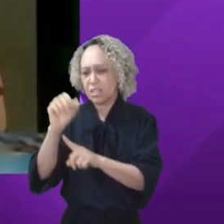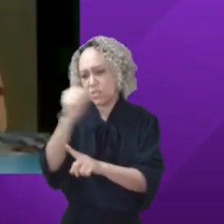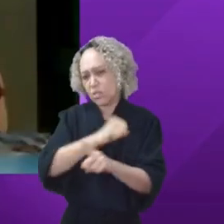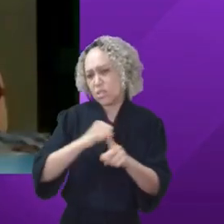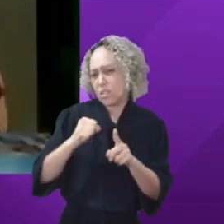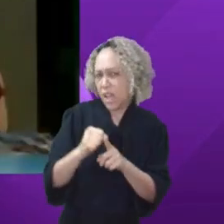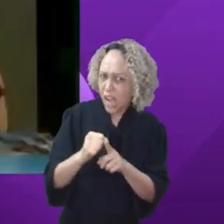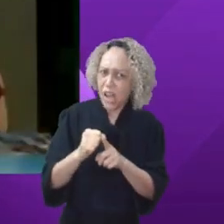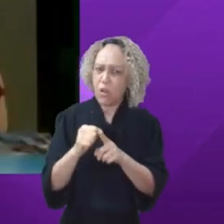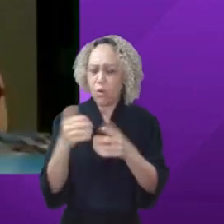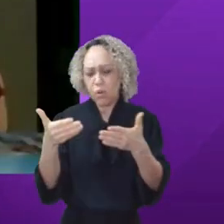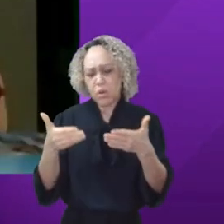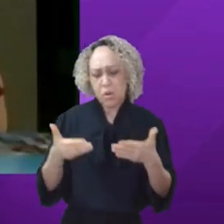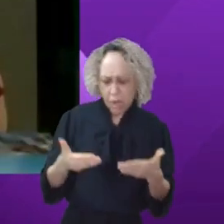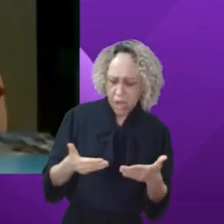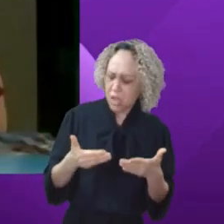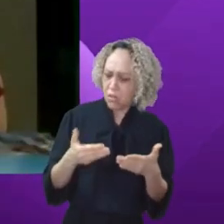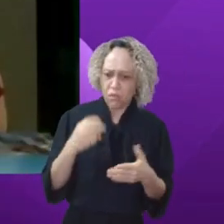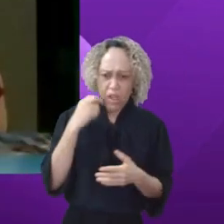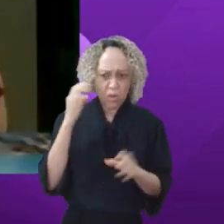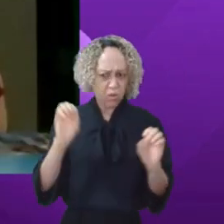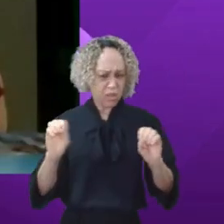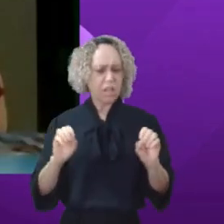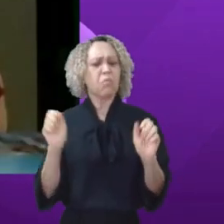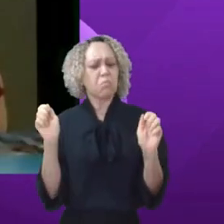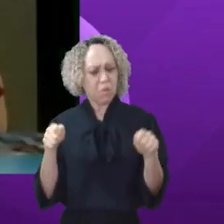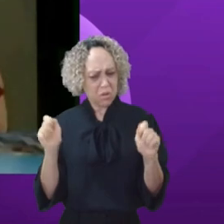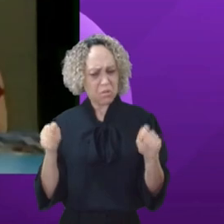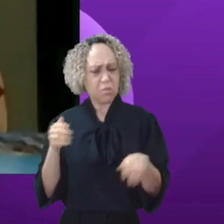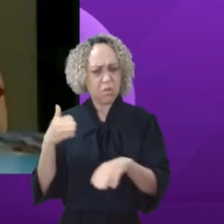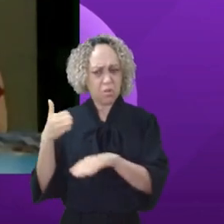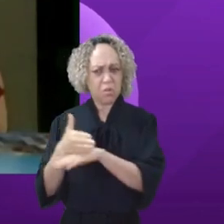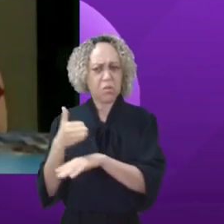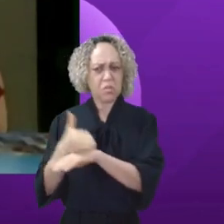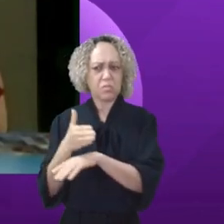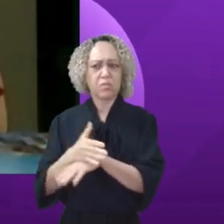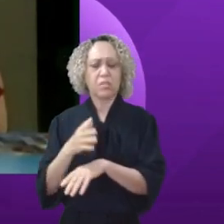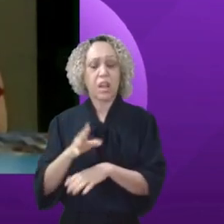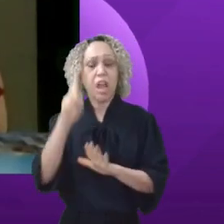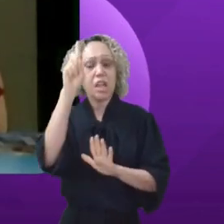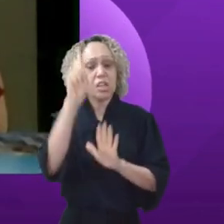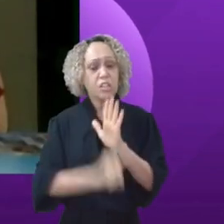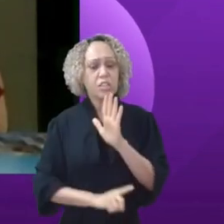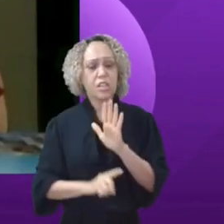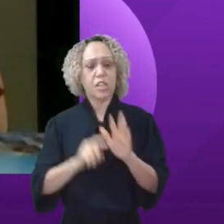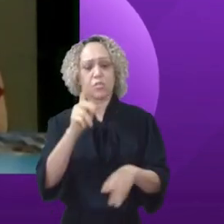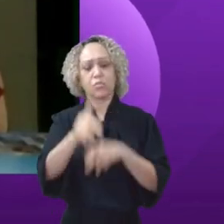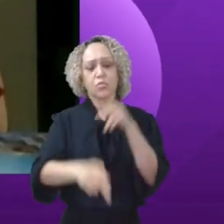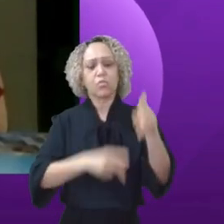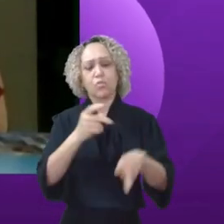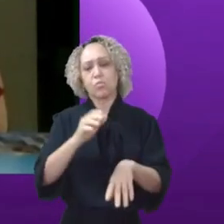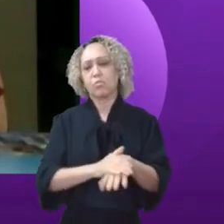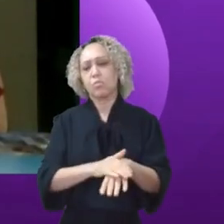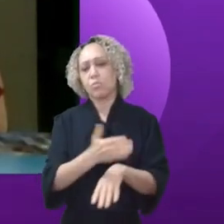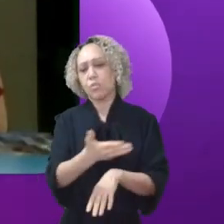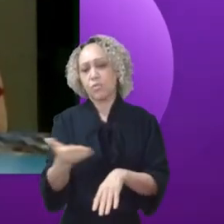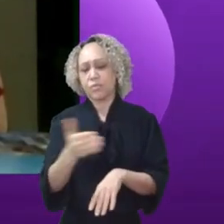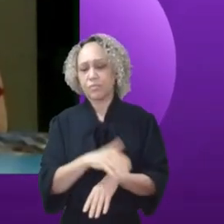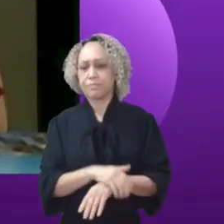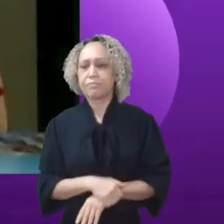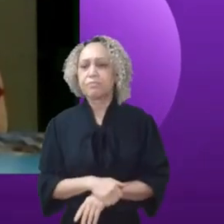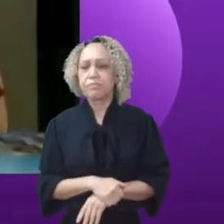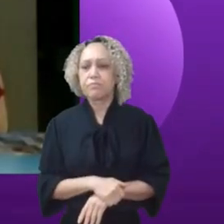caso aqui falando mais hoje sobre criança e adolescente. Isso é direito da população. Vocês sabem